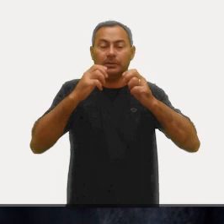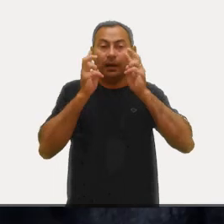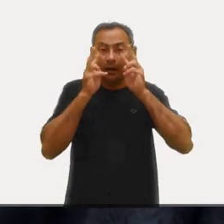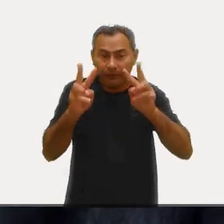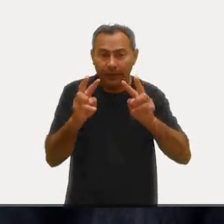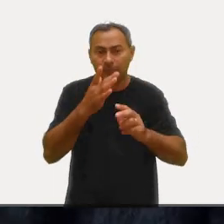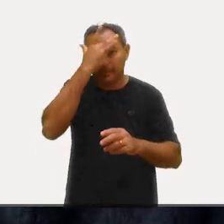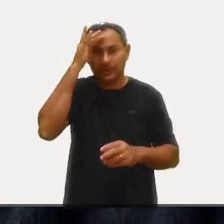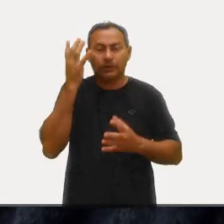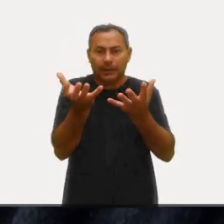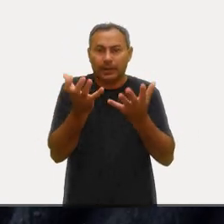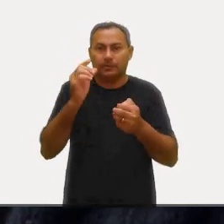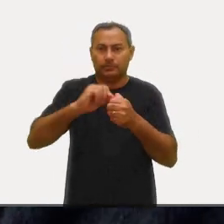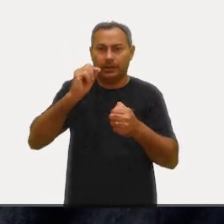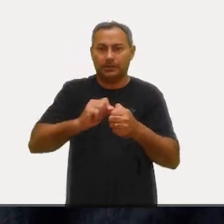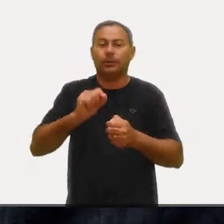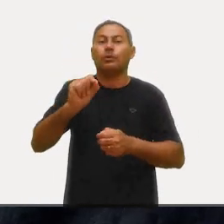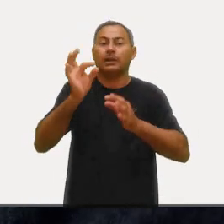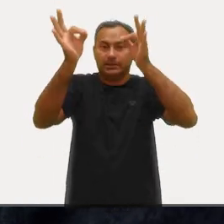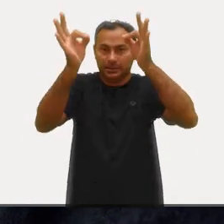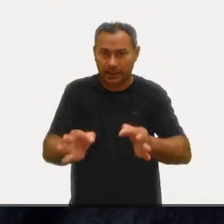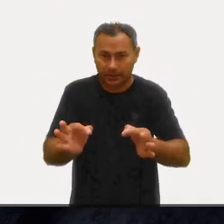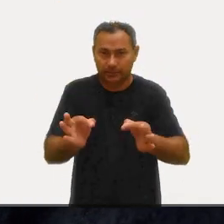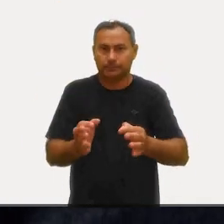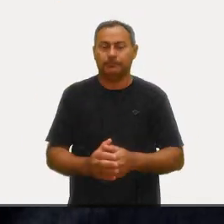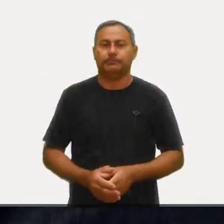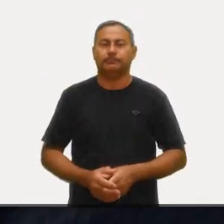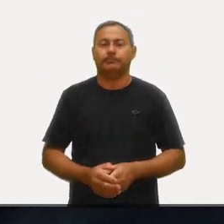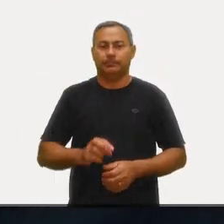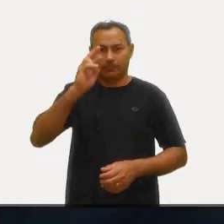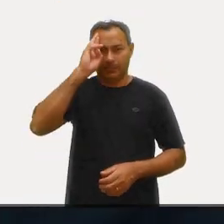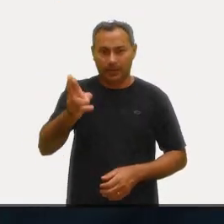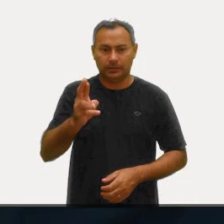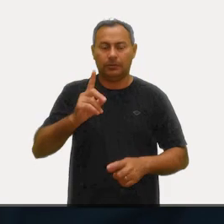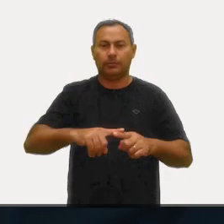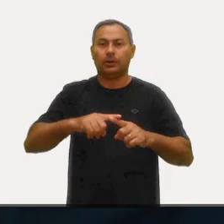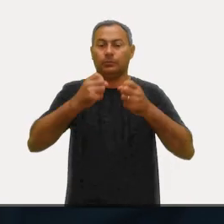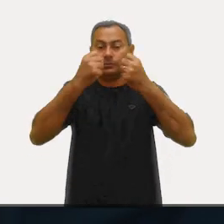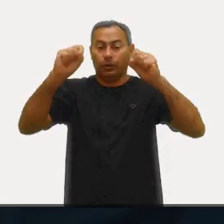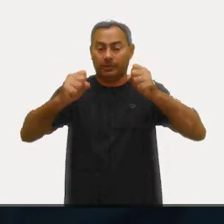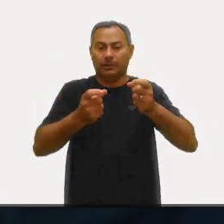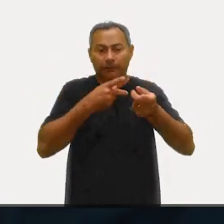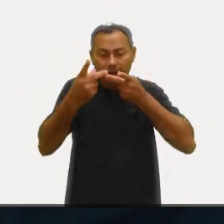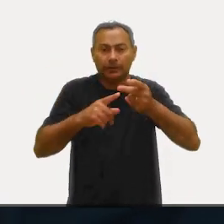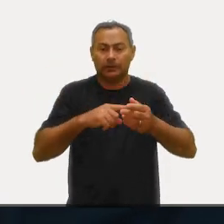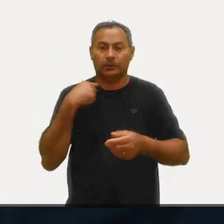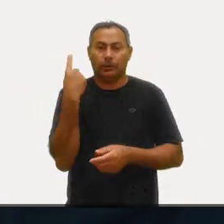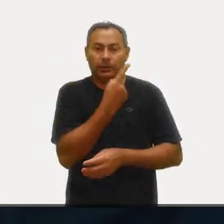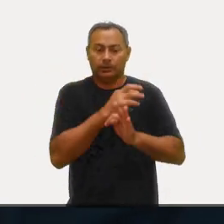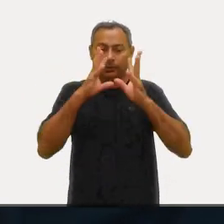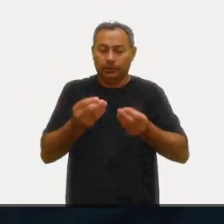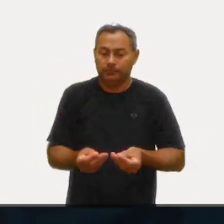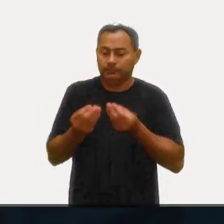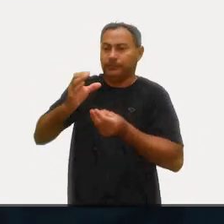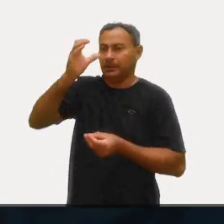Eles precisam ver alguém que queira fazer o que é certo. A razão por que o salmista afirma que todos nós